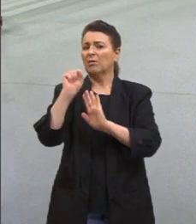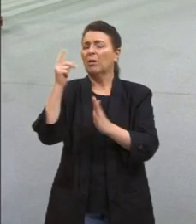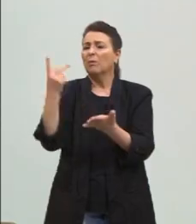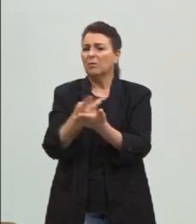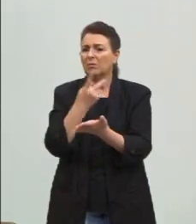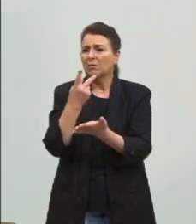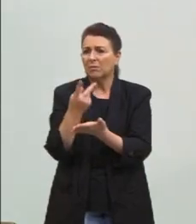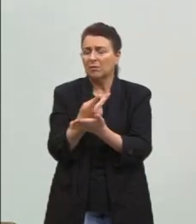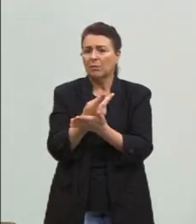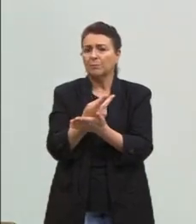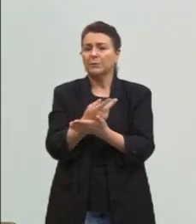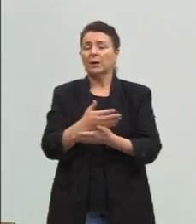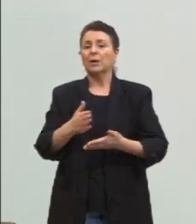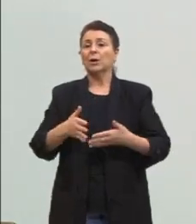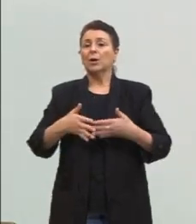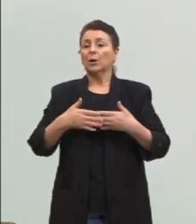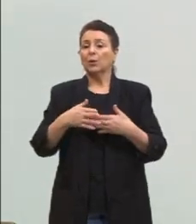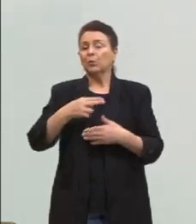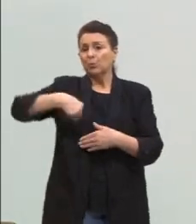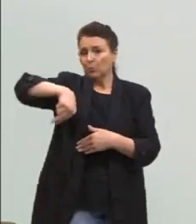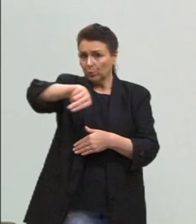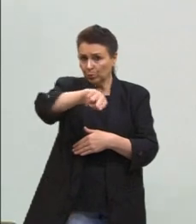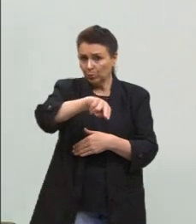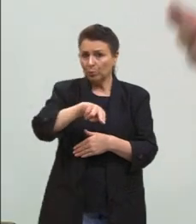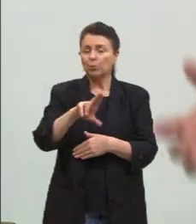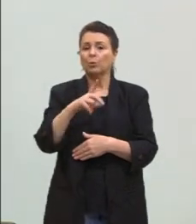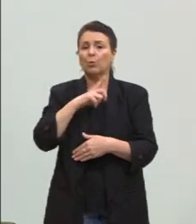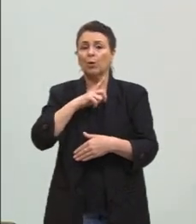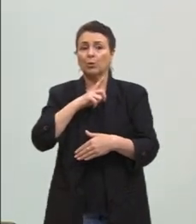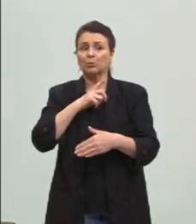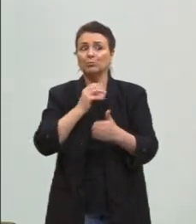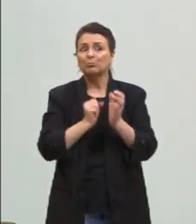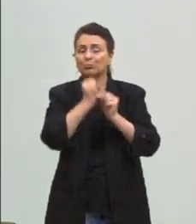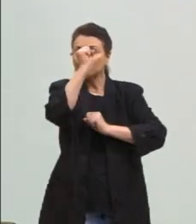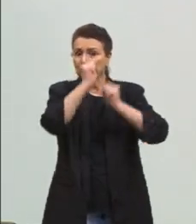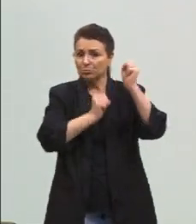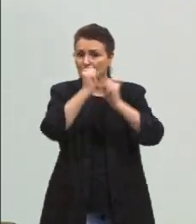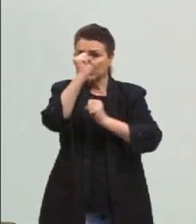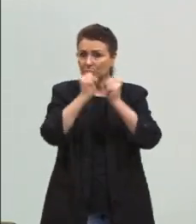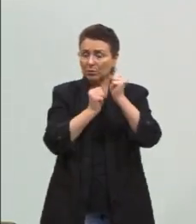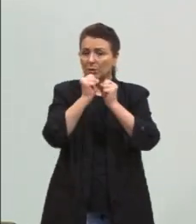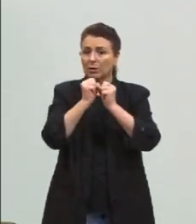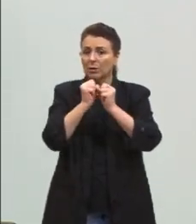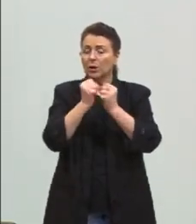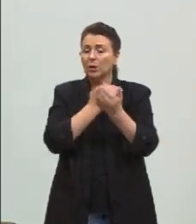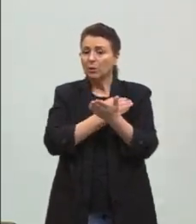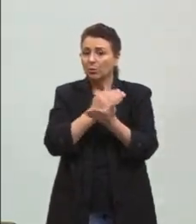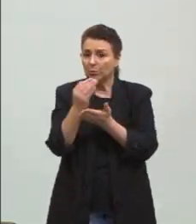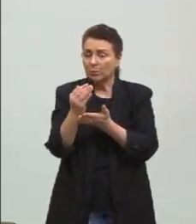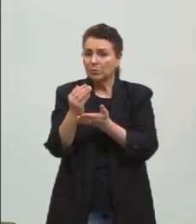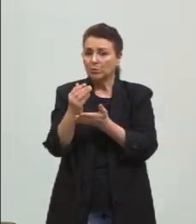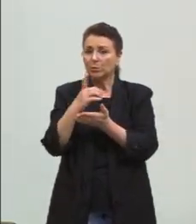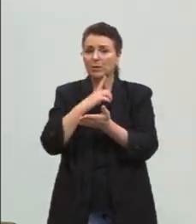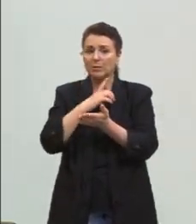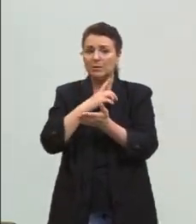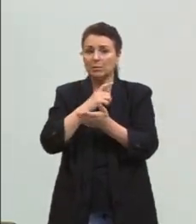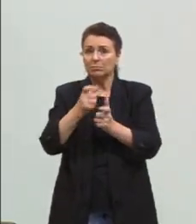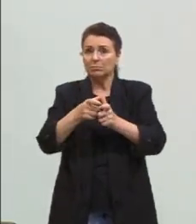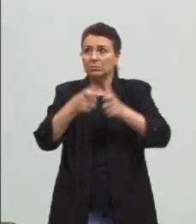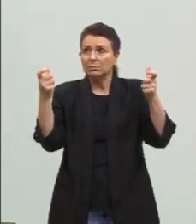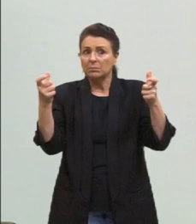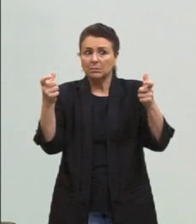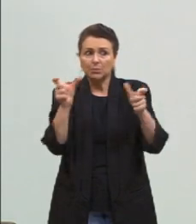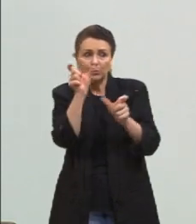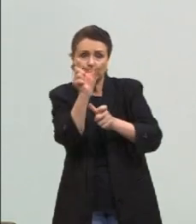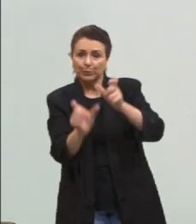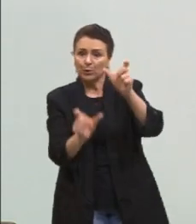quando nós passamos né a ter as indústrias a parte da industrialização temos esse Boom né das pessoas